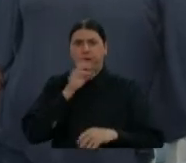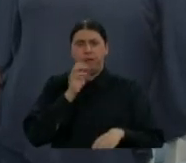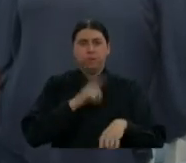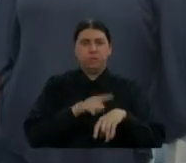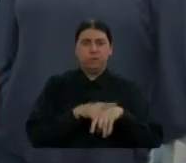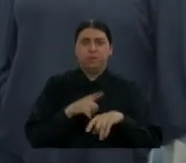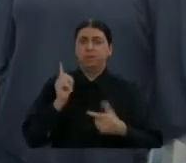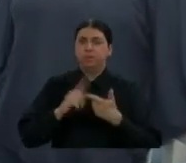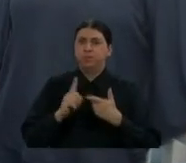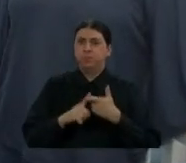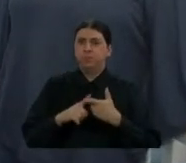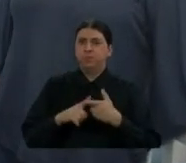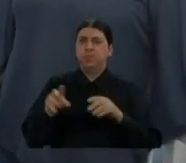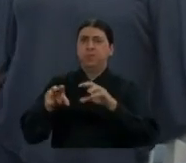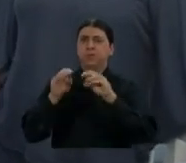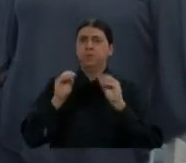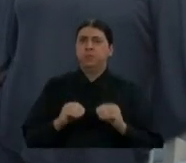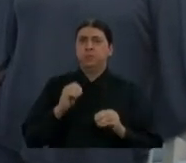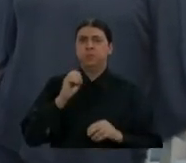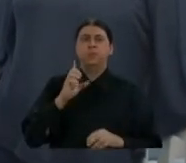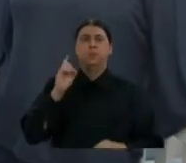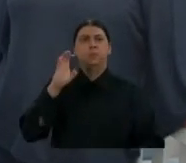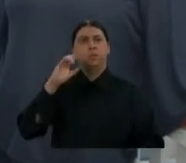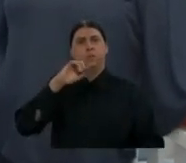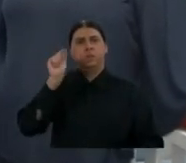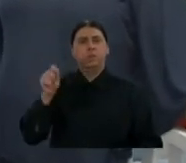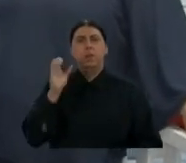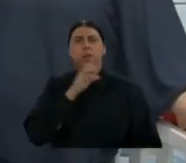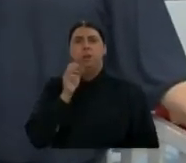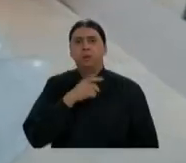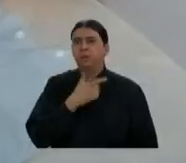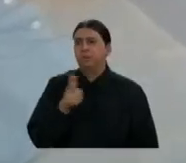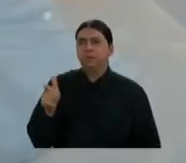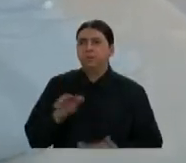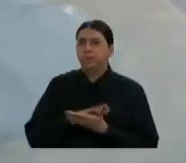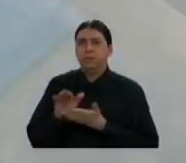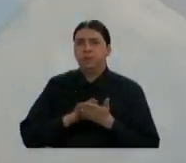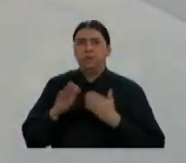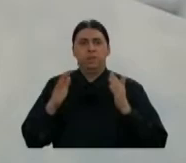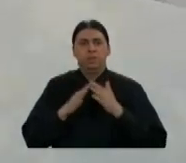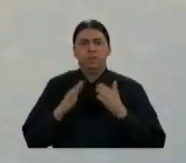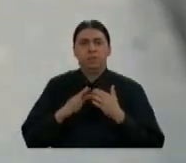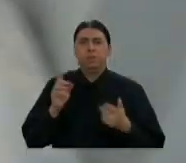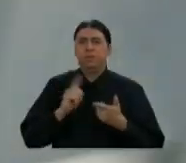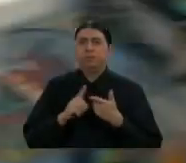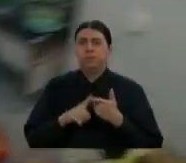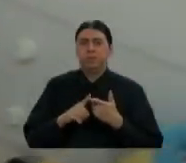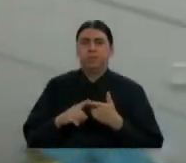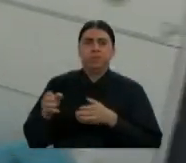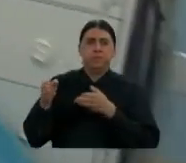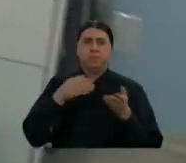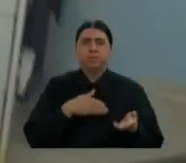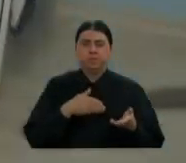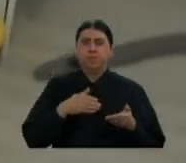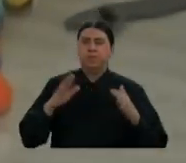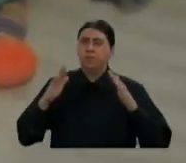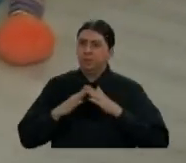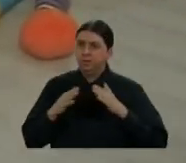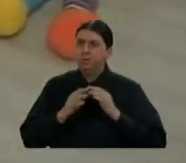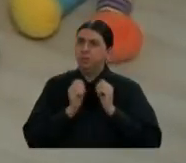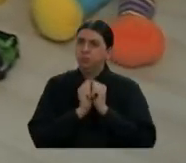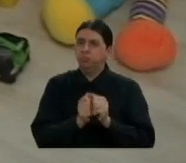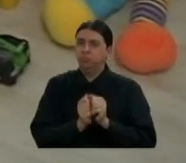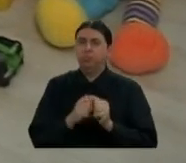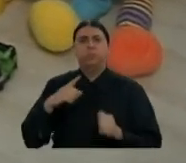como a adoção foi também na correria não sei nada em casa venha a gente chegou em casa com ele e tínhamos um